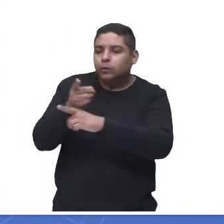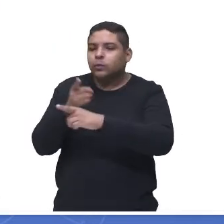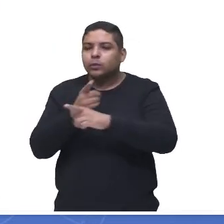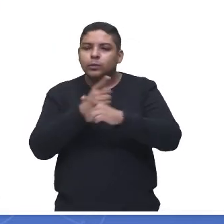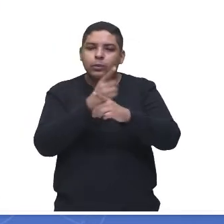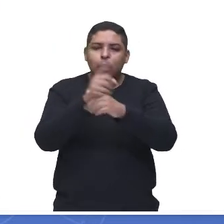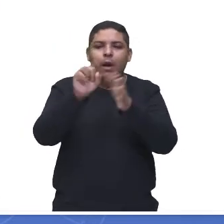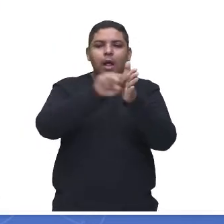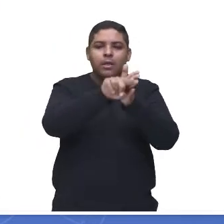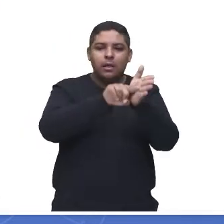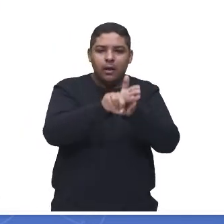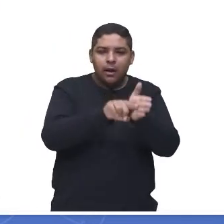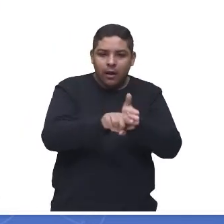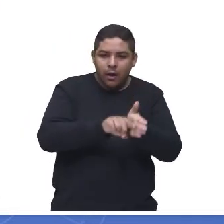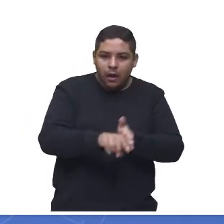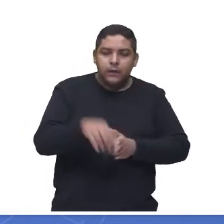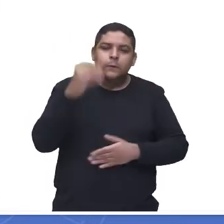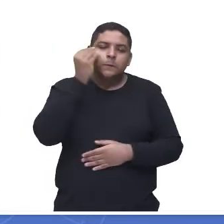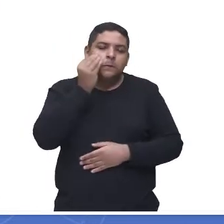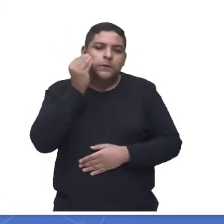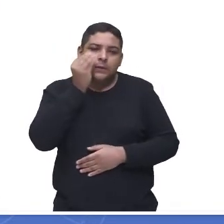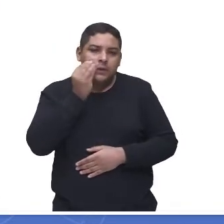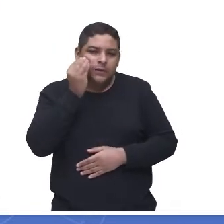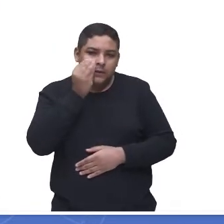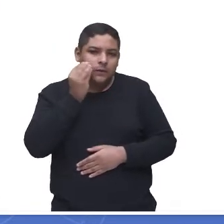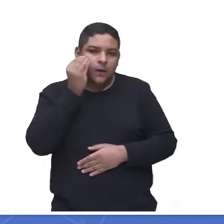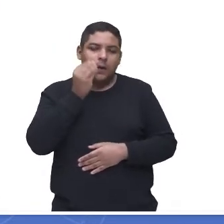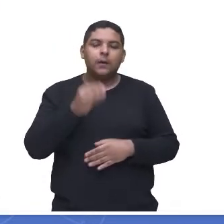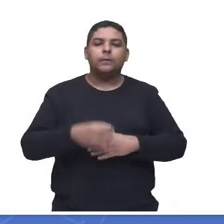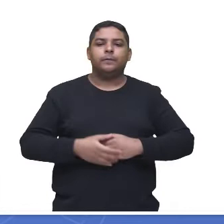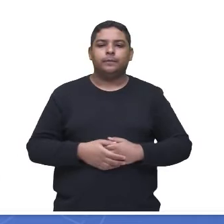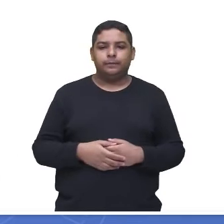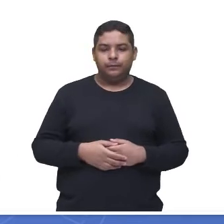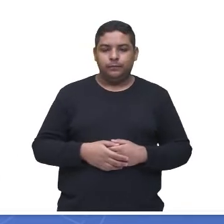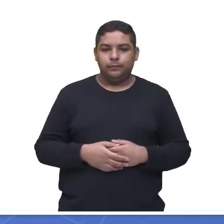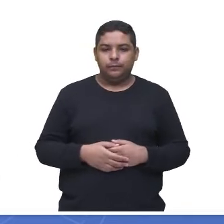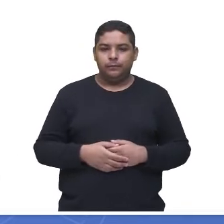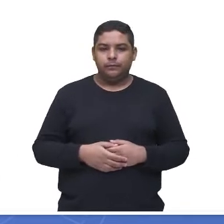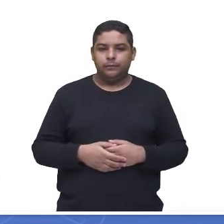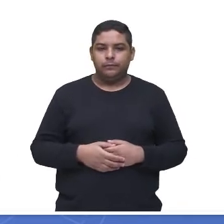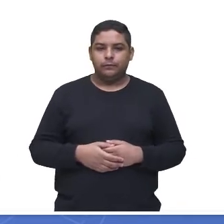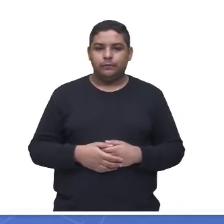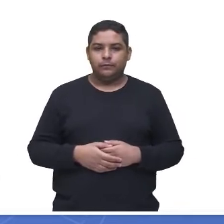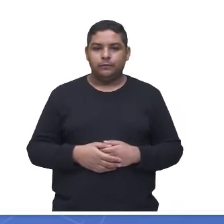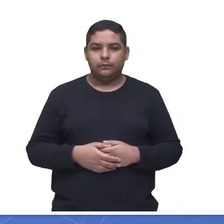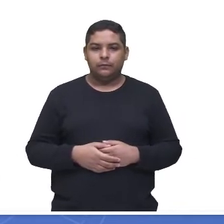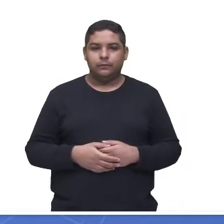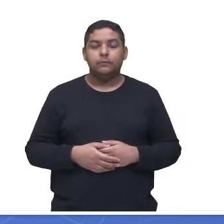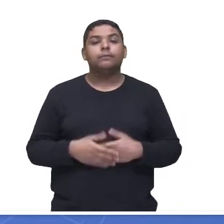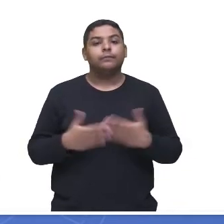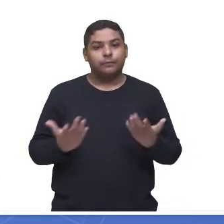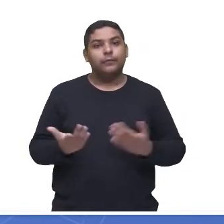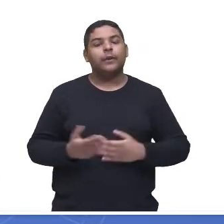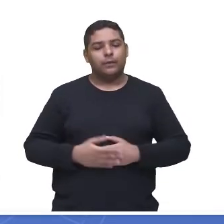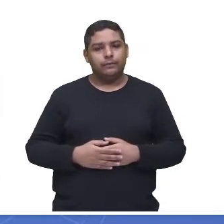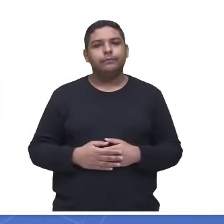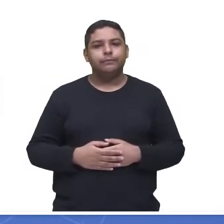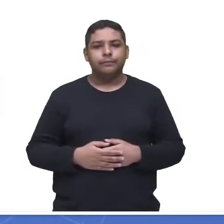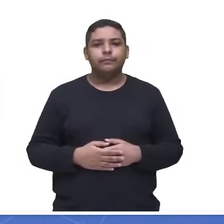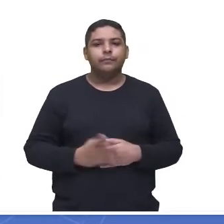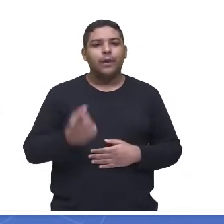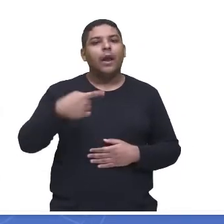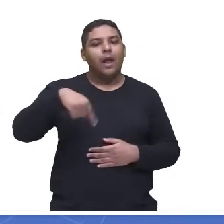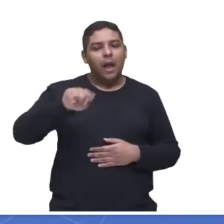suas análises, das suas experimentações, né? E tudo isso aí, tá bom? Então, pessoal, esse aí